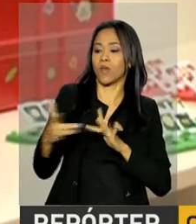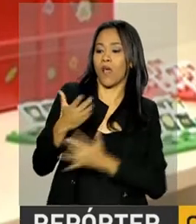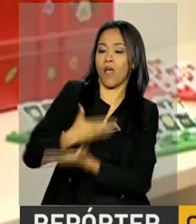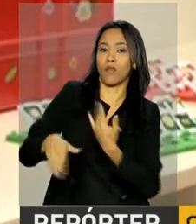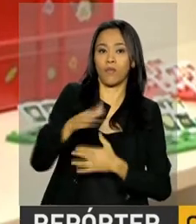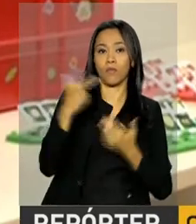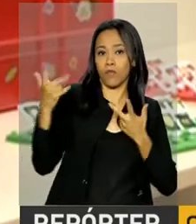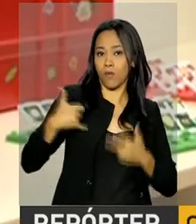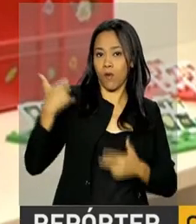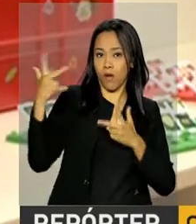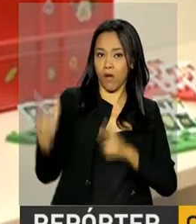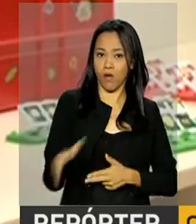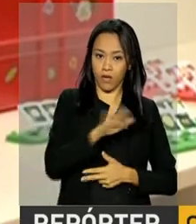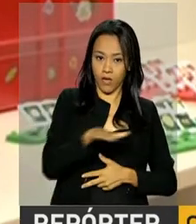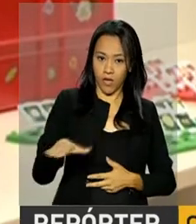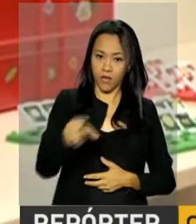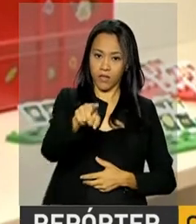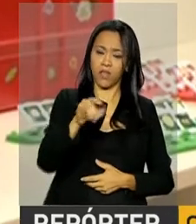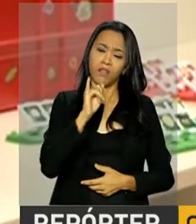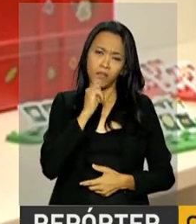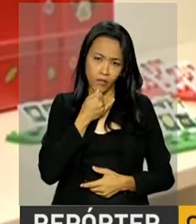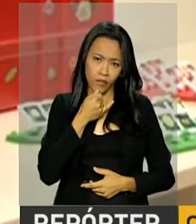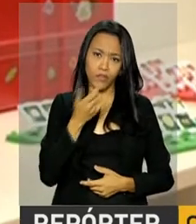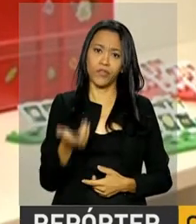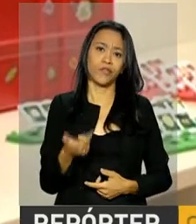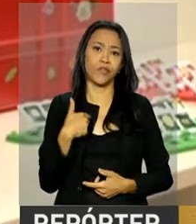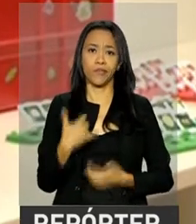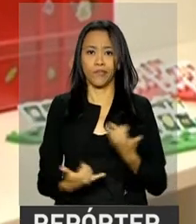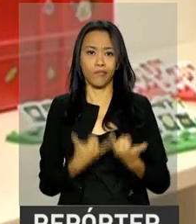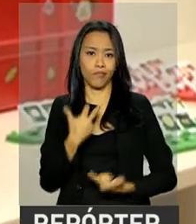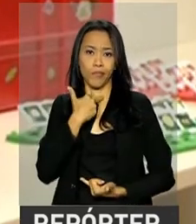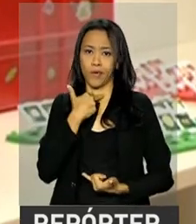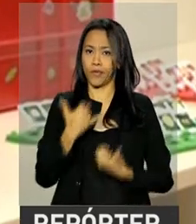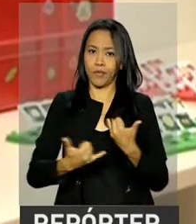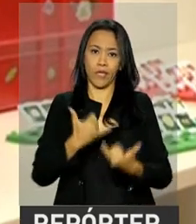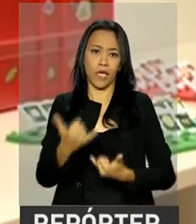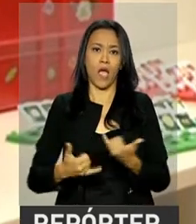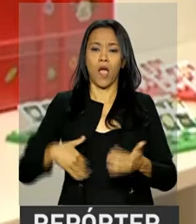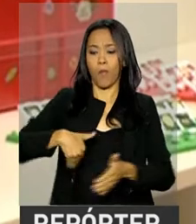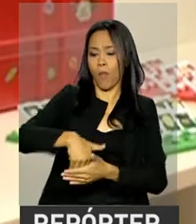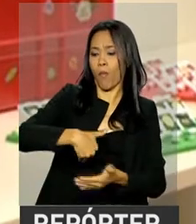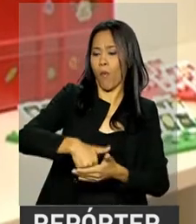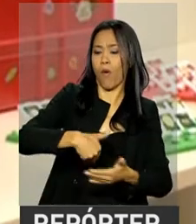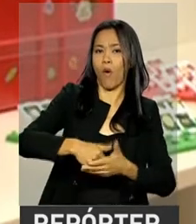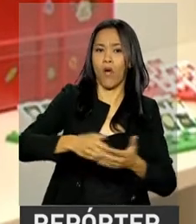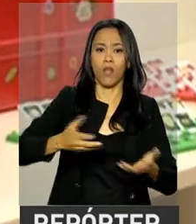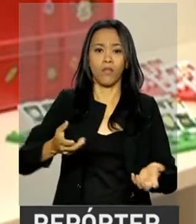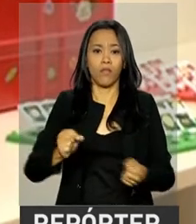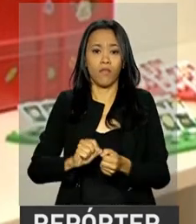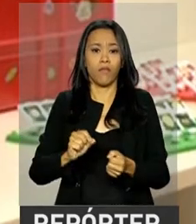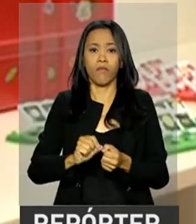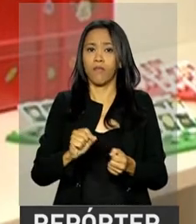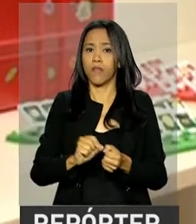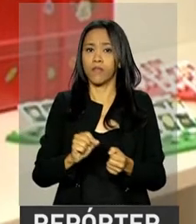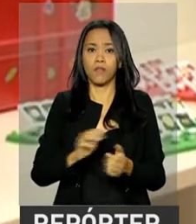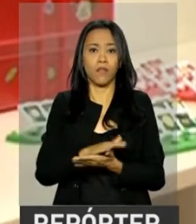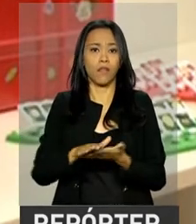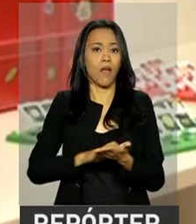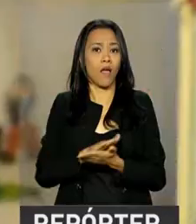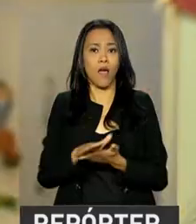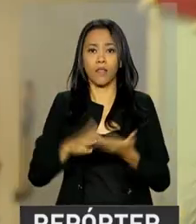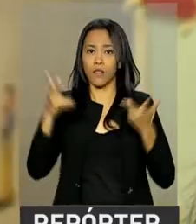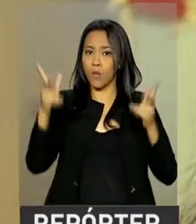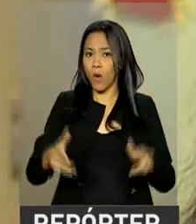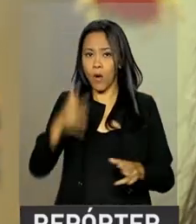eu não posso brincar com ninguém, com jogar bola, não posso fazer nada como as pessoas